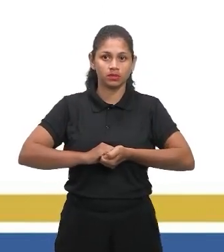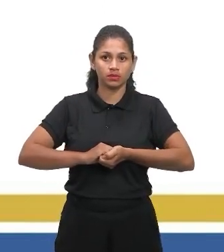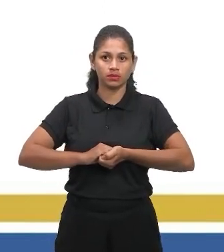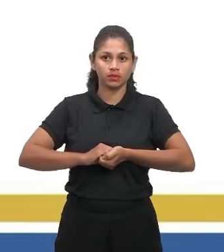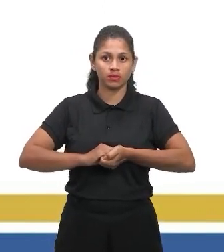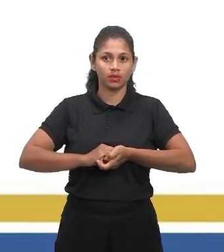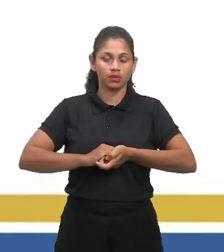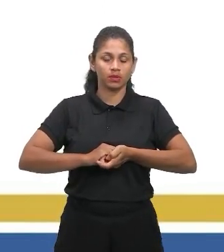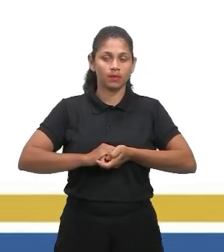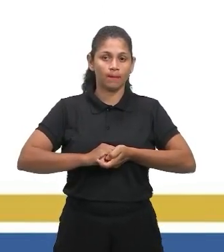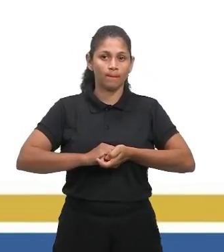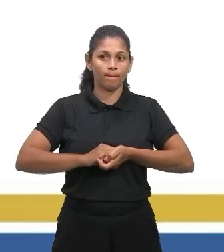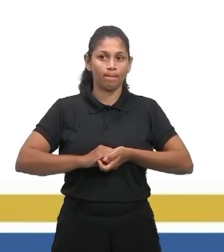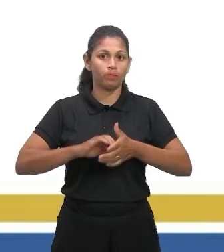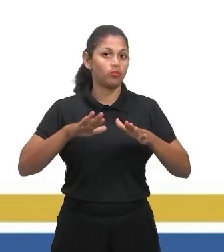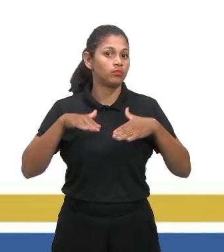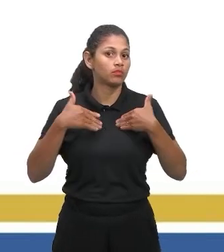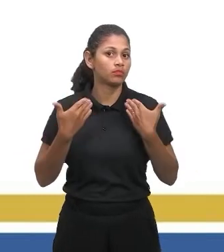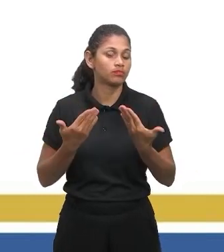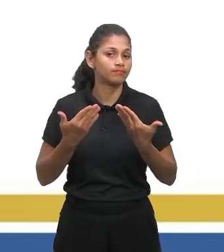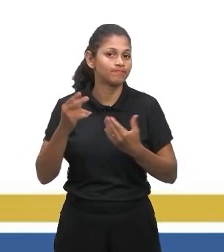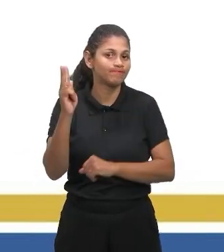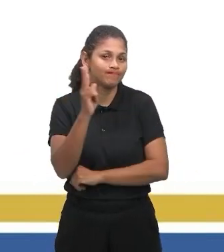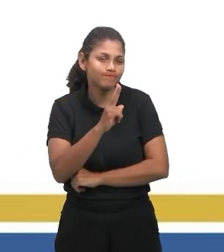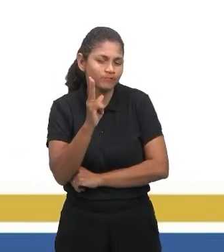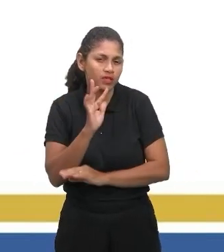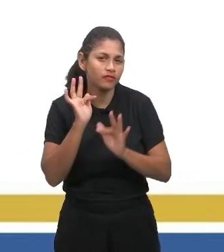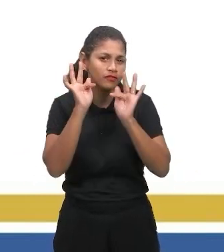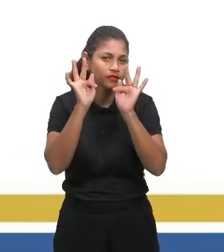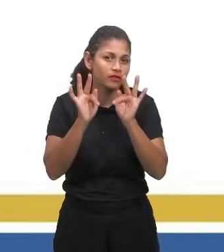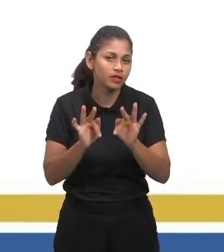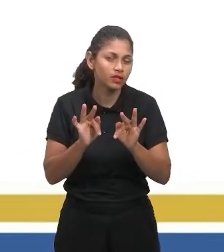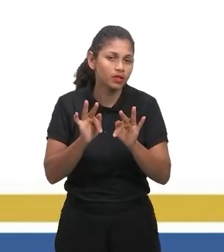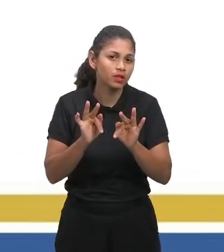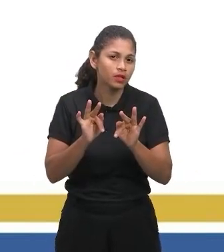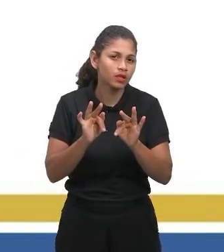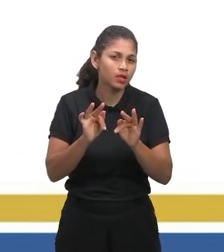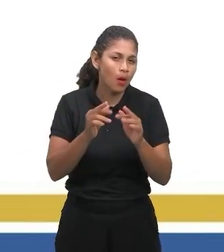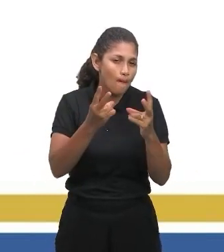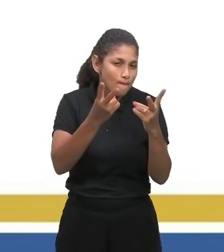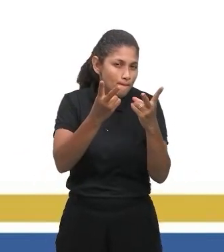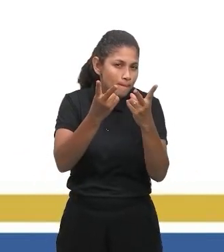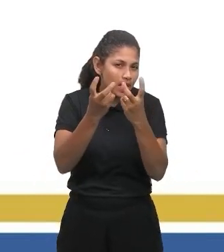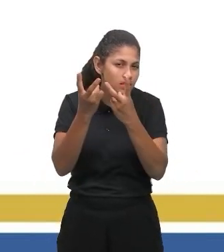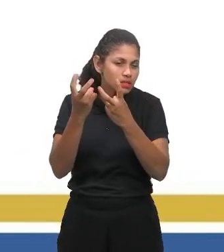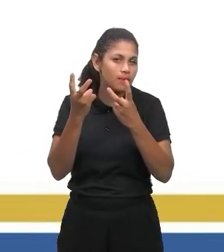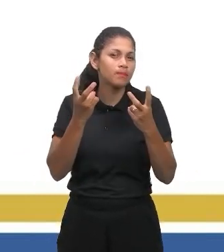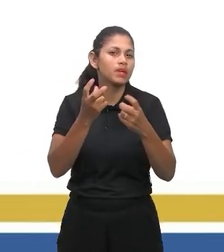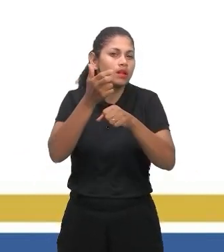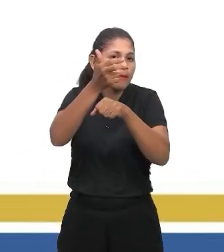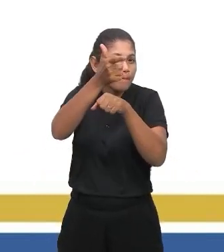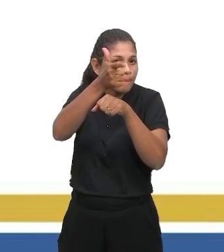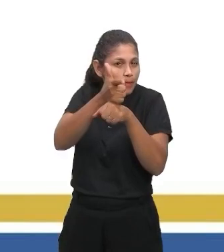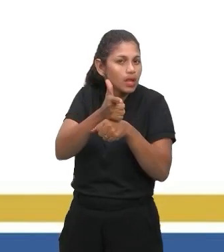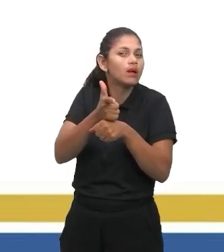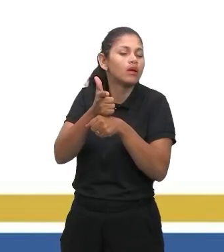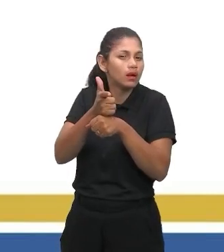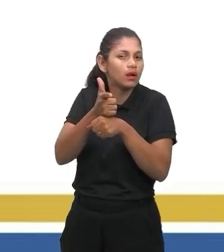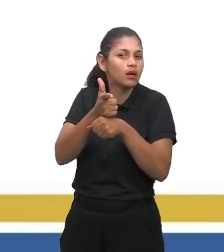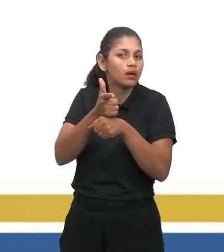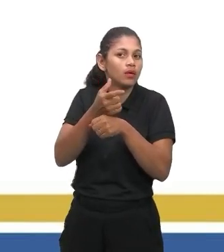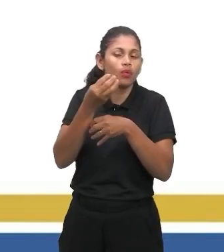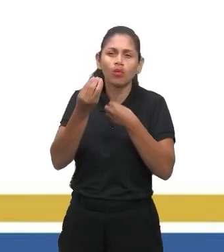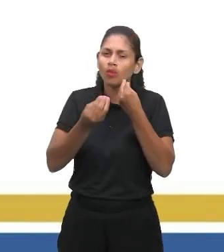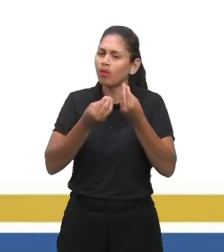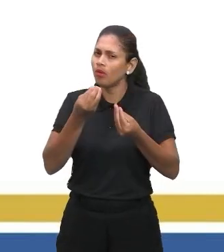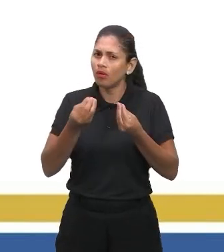final registrada pelo aparelho? Aqui é muito importante você saber que aqui está sendo dado quilômetros por hora elevado a menos